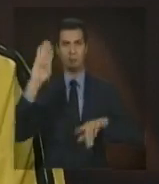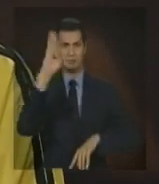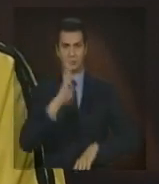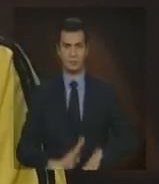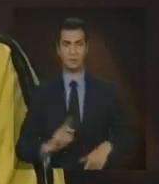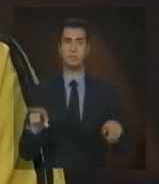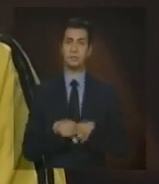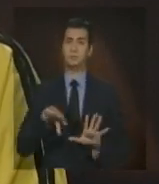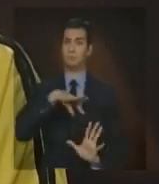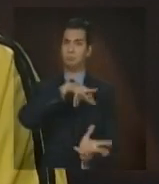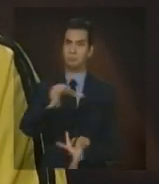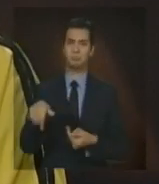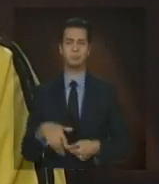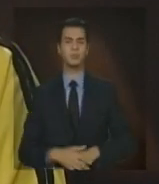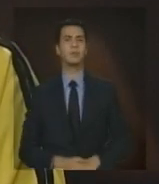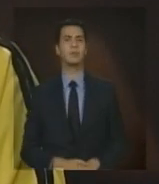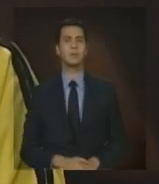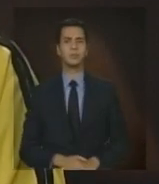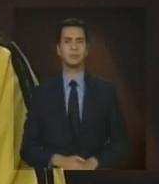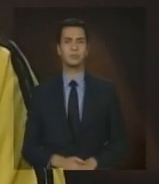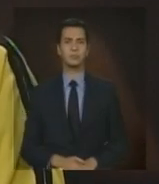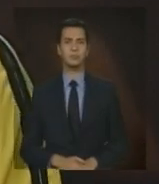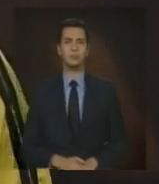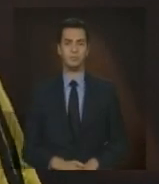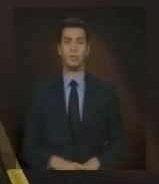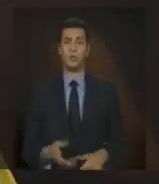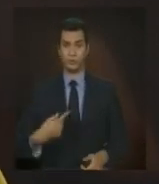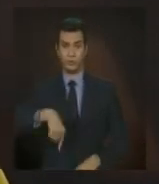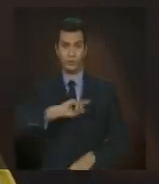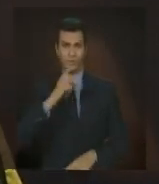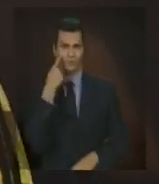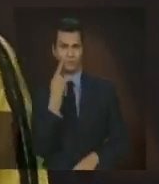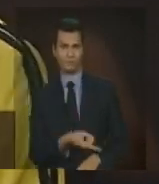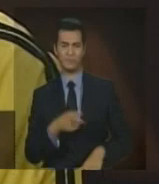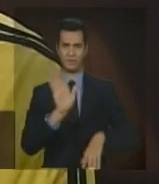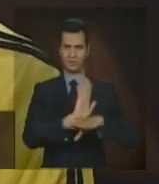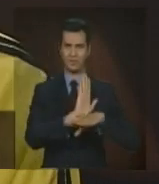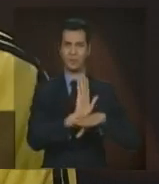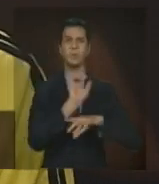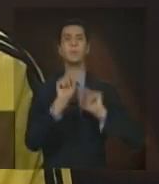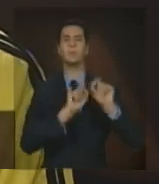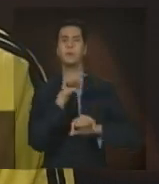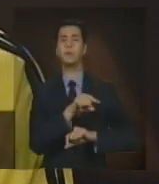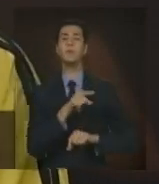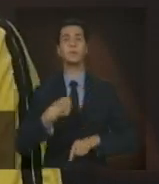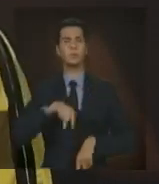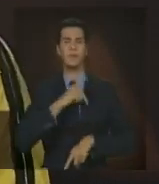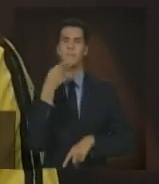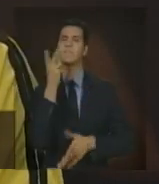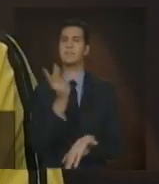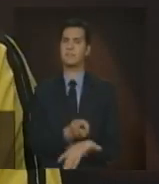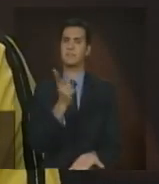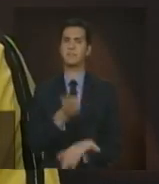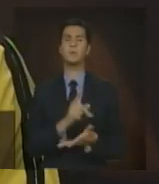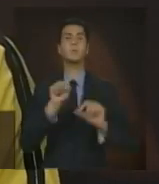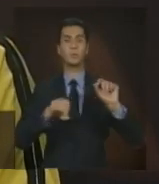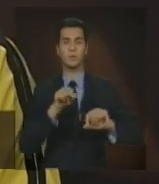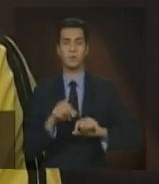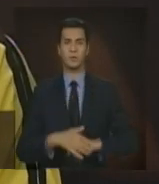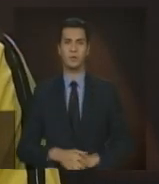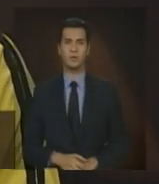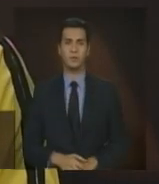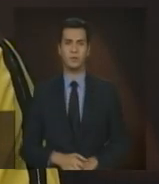né? E esse vídeo que a gente acabou de assistir, a gente costuma dizer que a gente, na